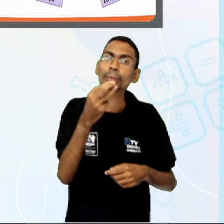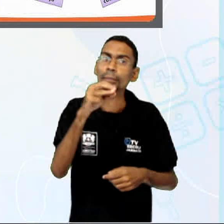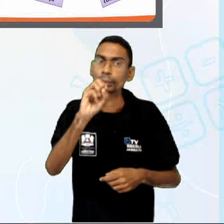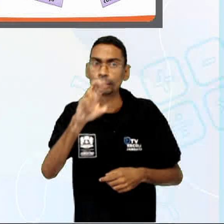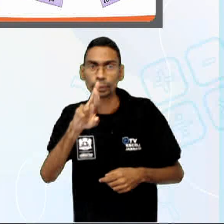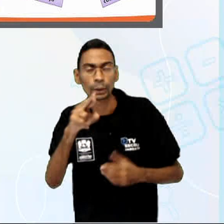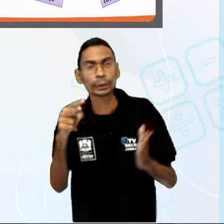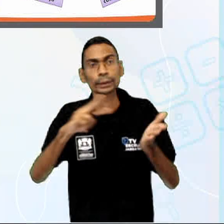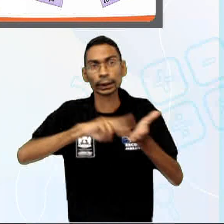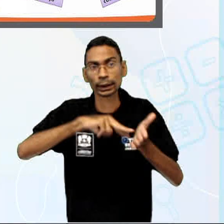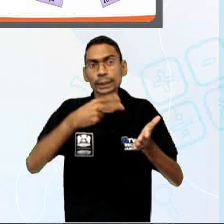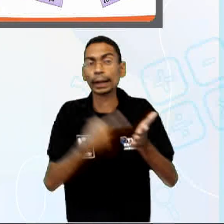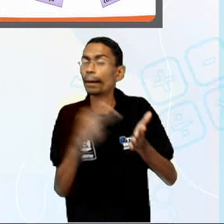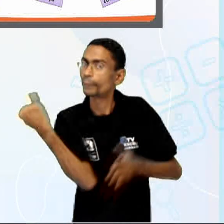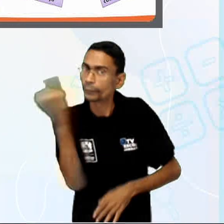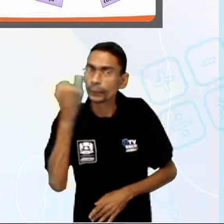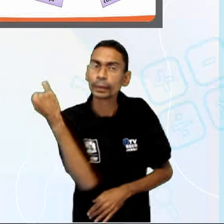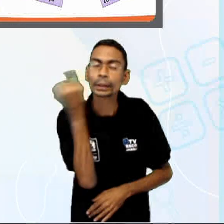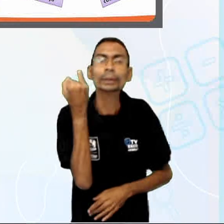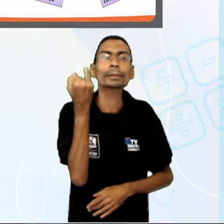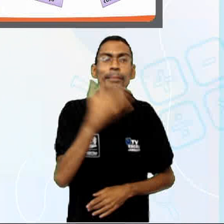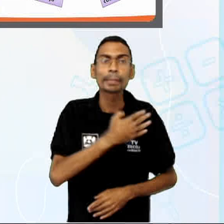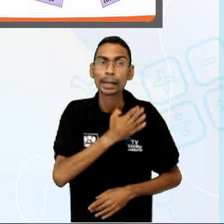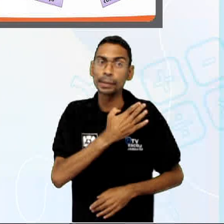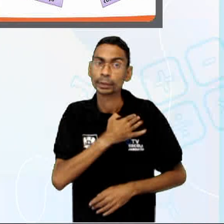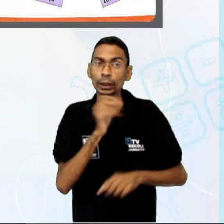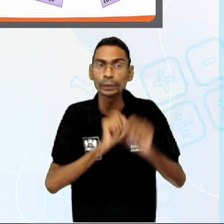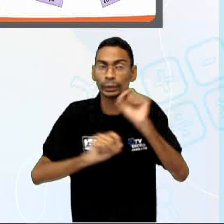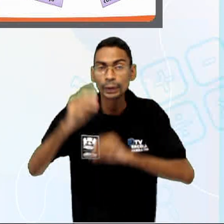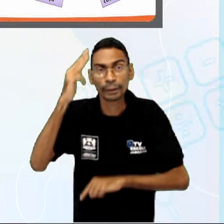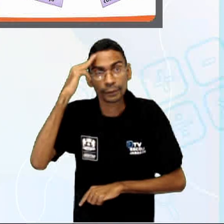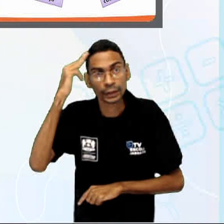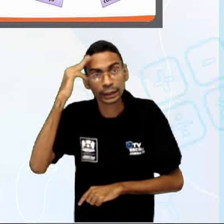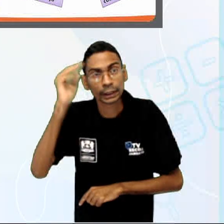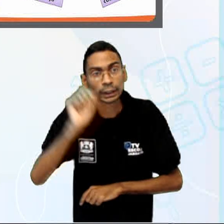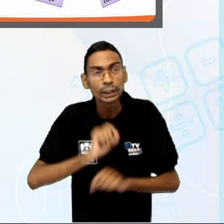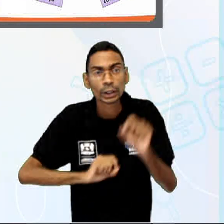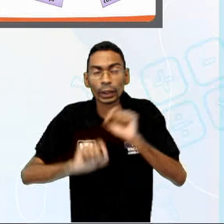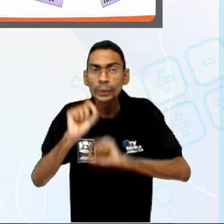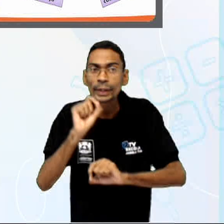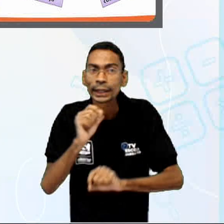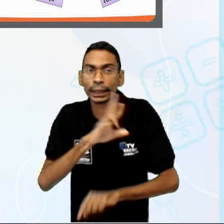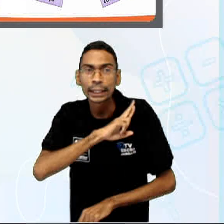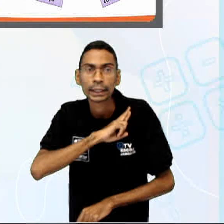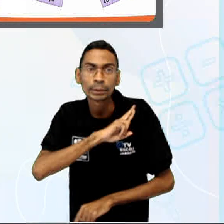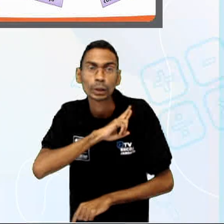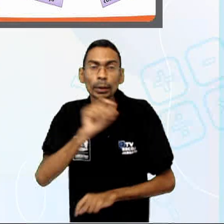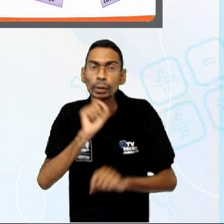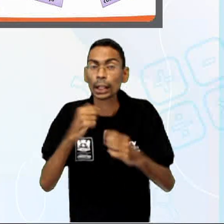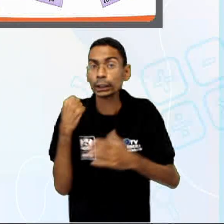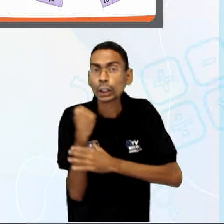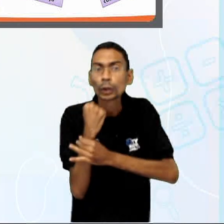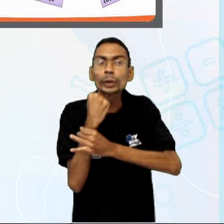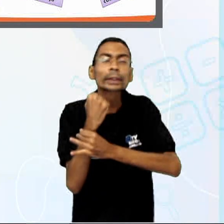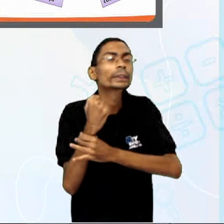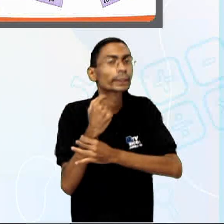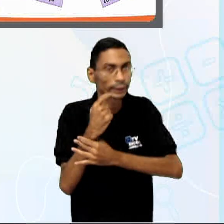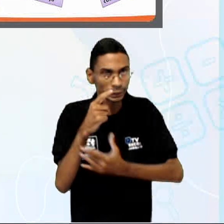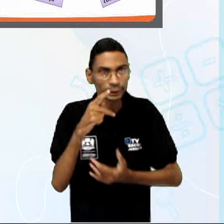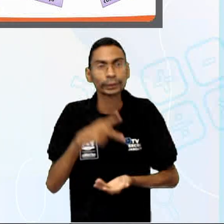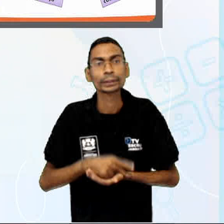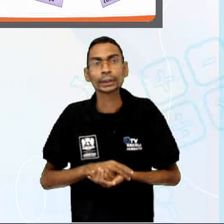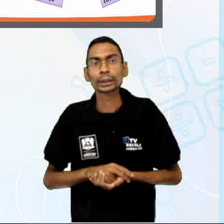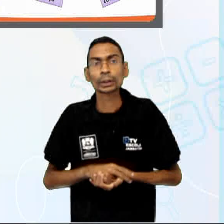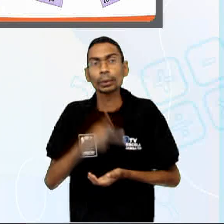Então, o capitão, logicamente, você vai entender. Capitão era quem era responsável pela segurança. Né? O